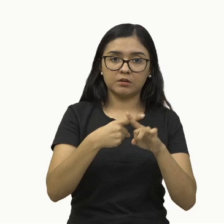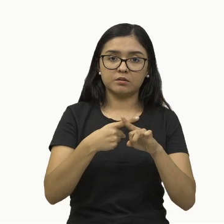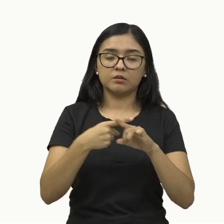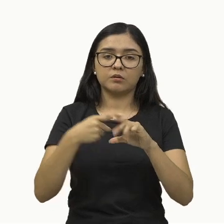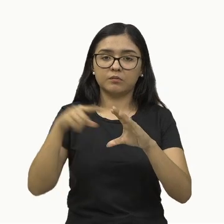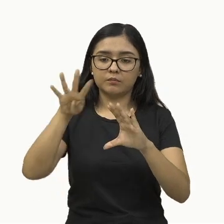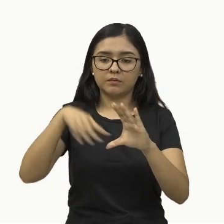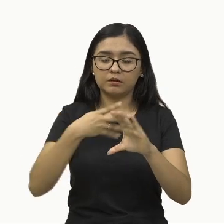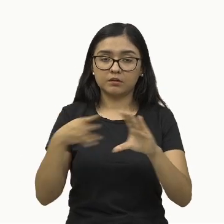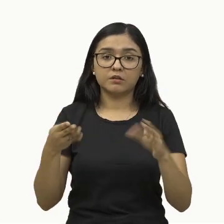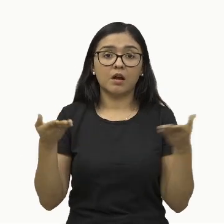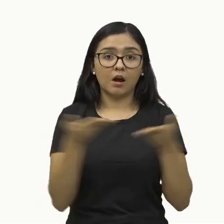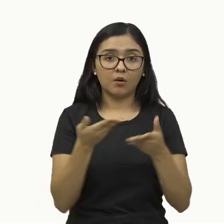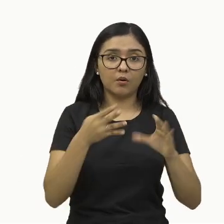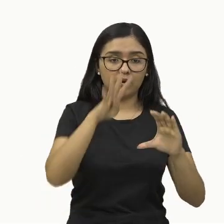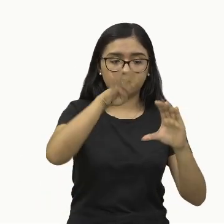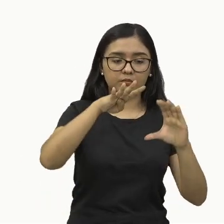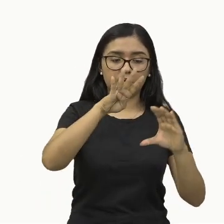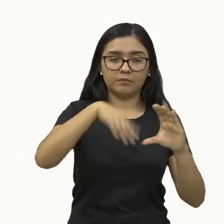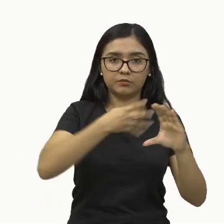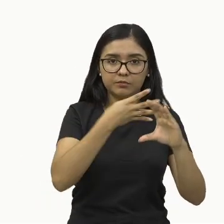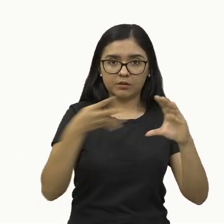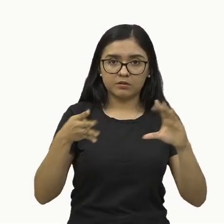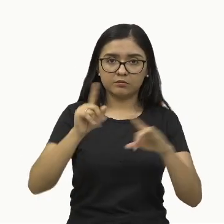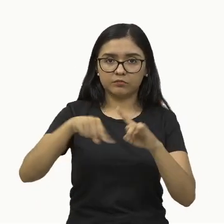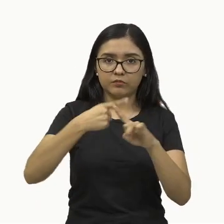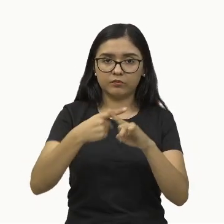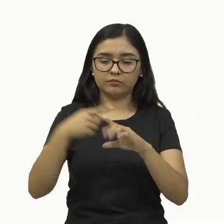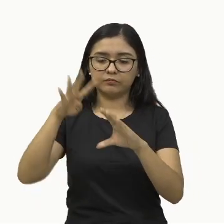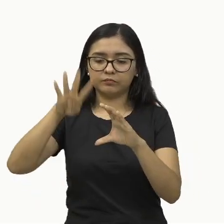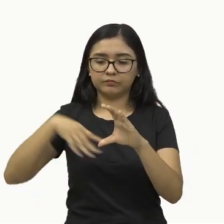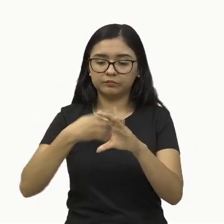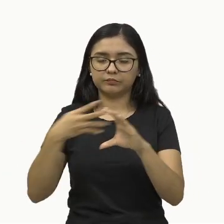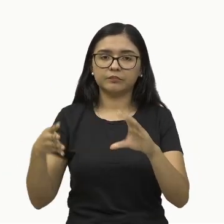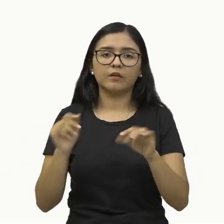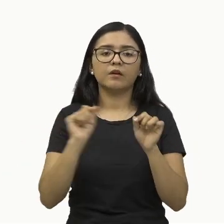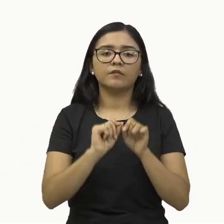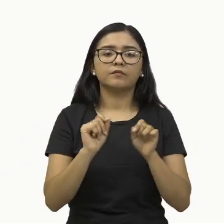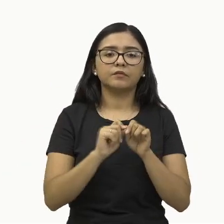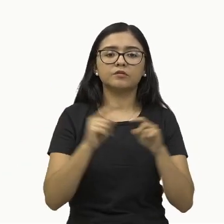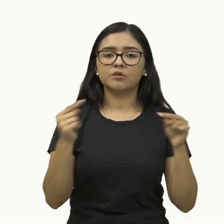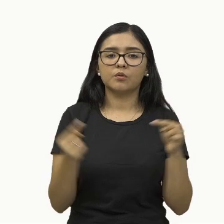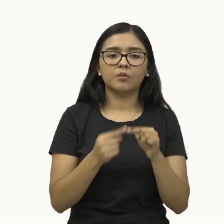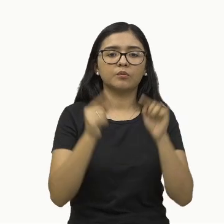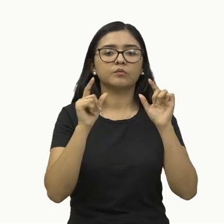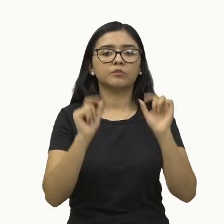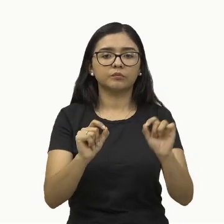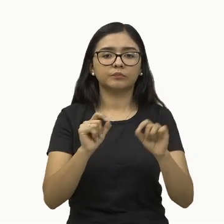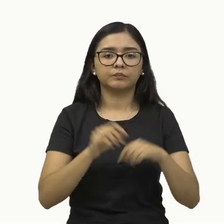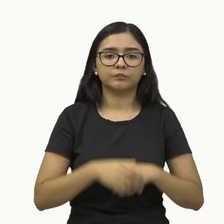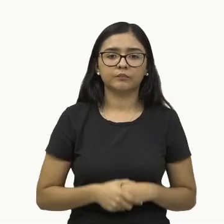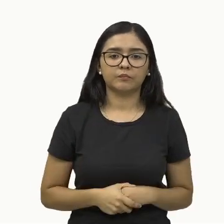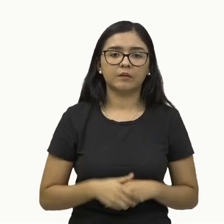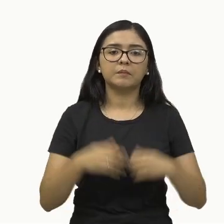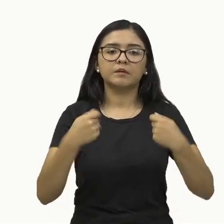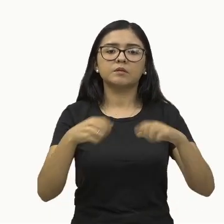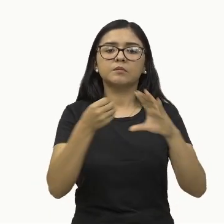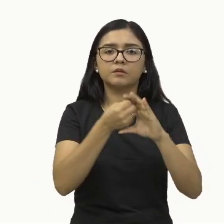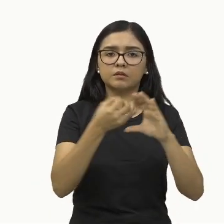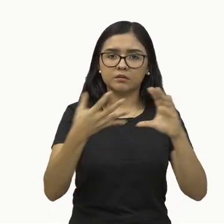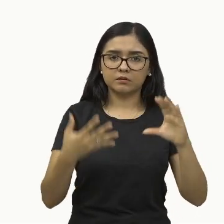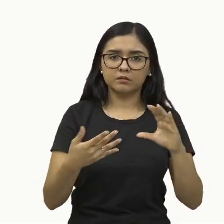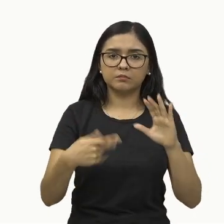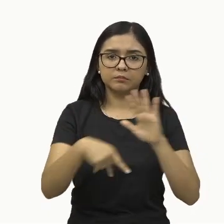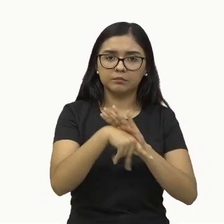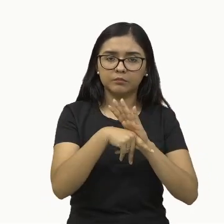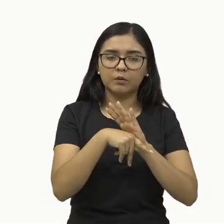matrizes. Então, a multiplicação entre matrizes é realizada de acordo com a seguinte condição. Então, existe uma